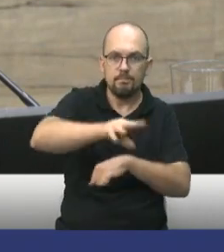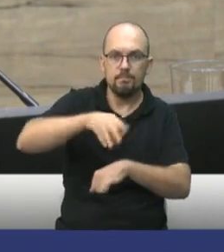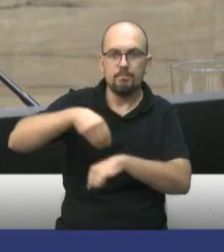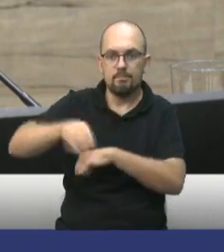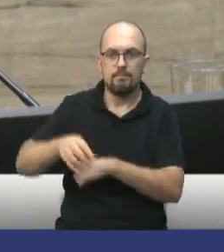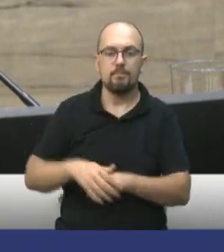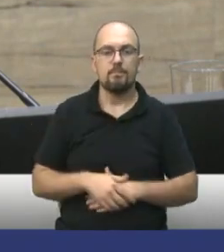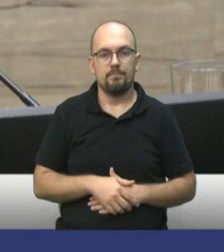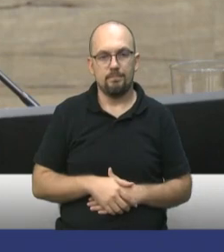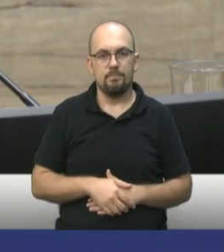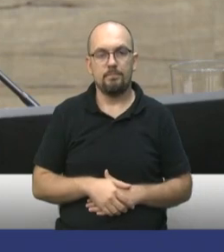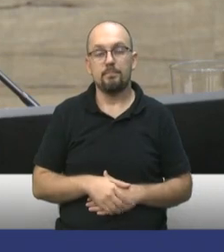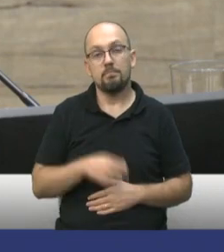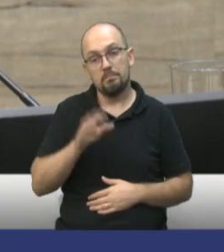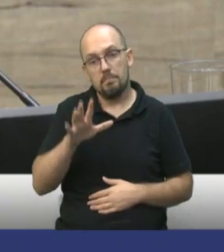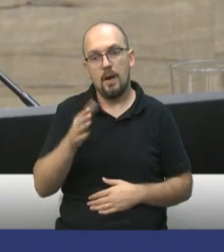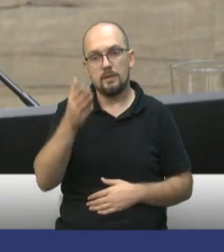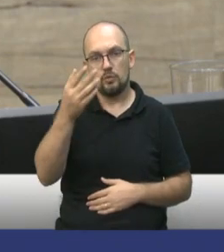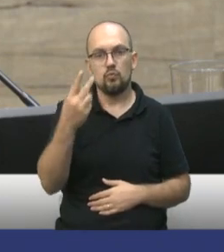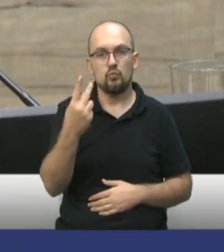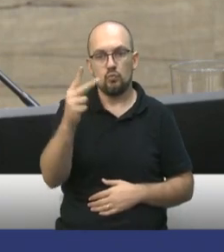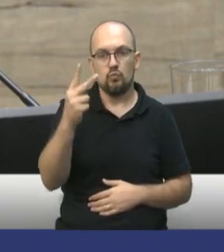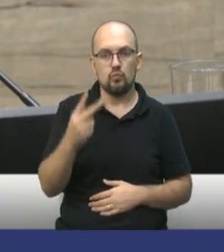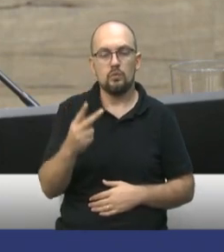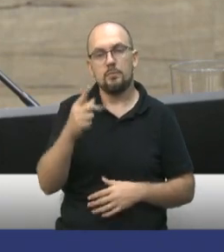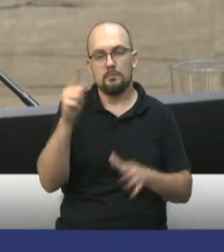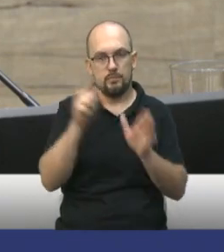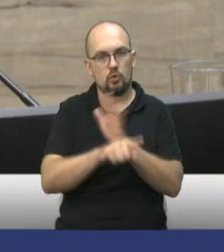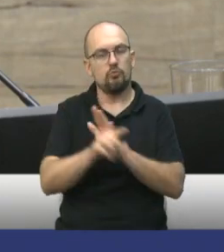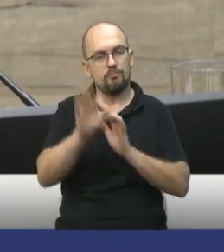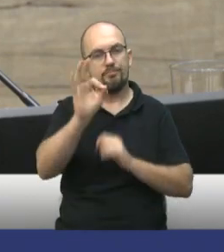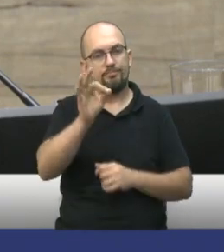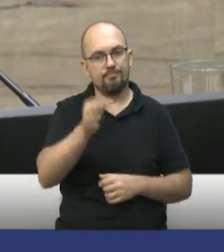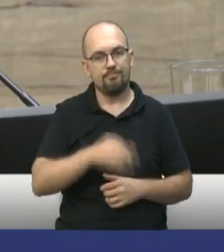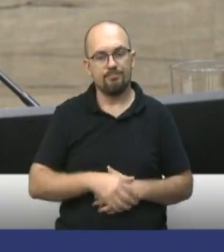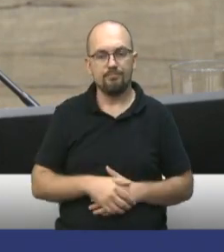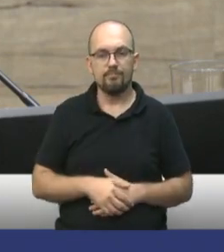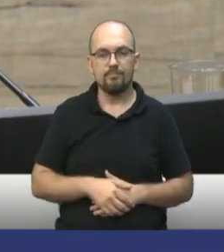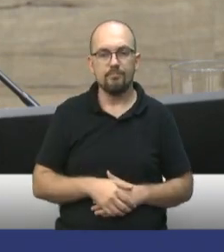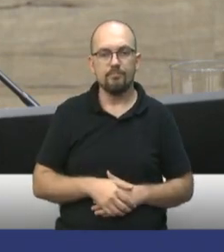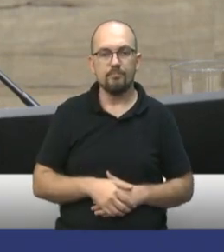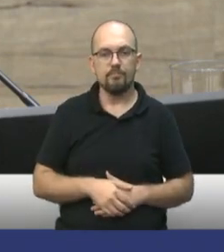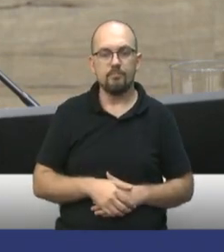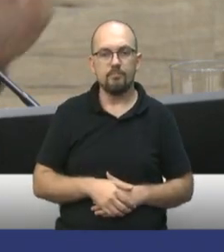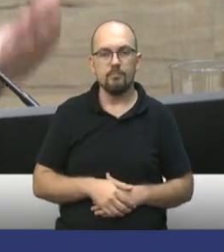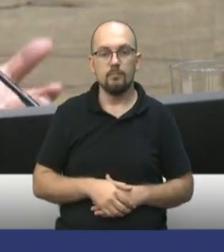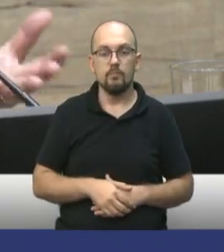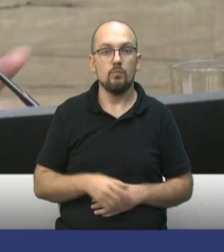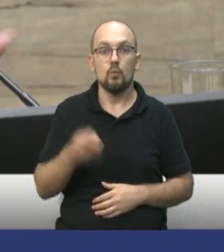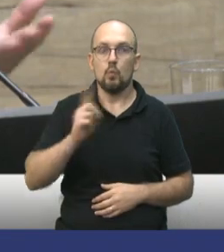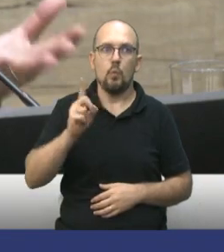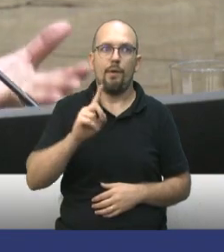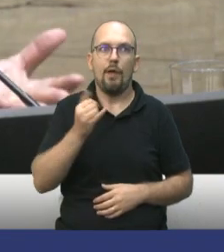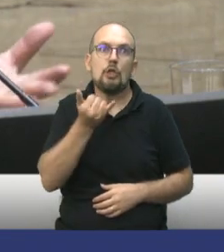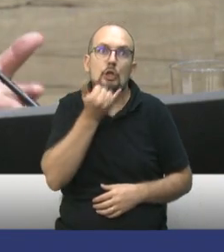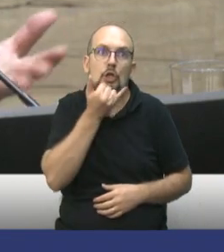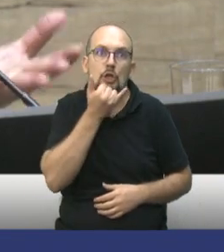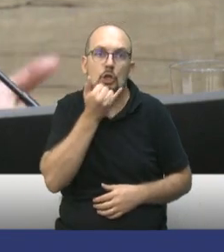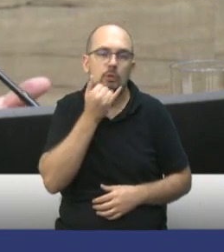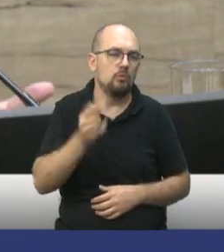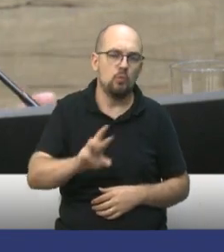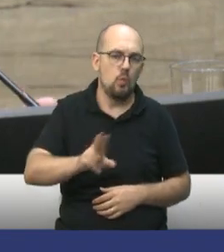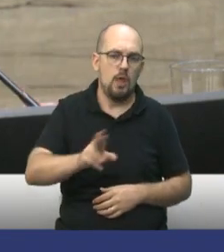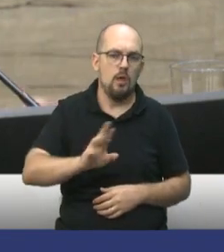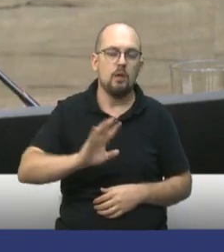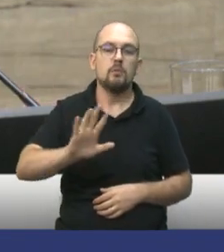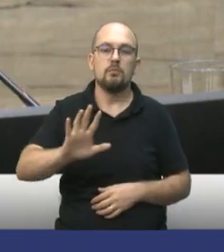suas necessidades. Mas a sua questão realmente é isso que você colocou. Como não é uma desculpa, mas é uma